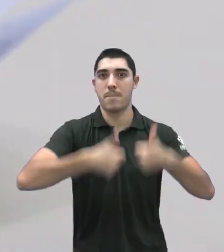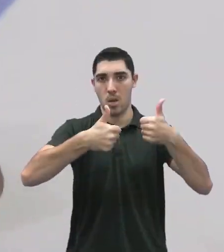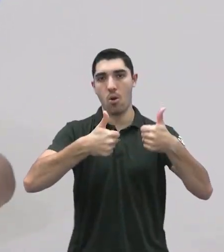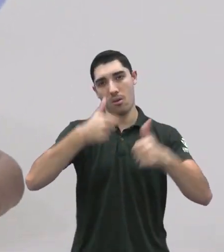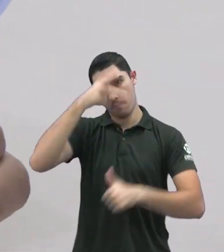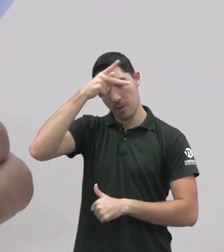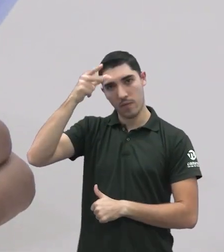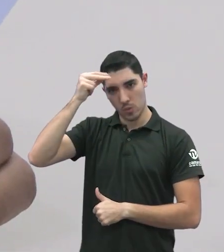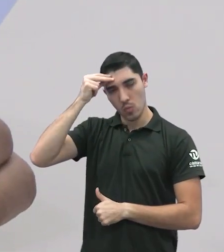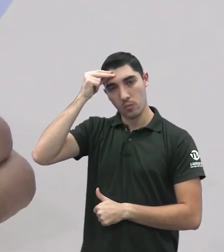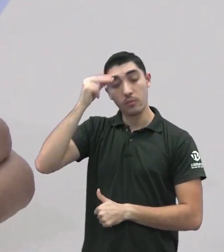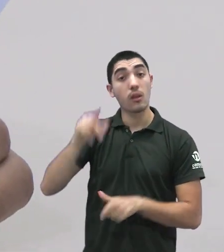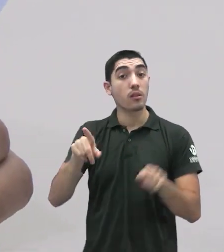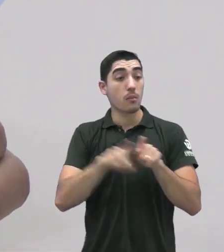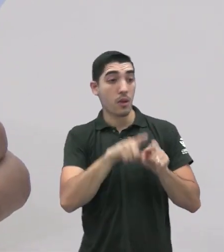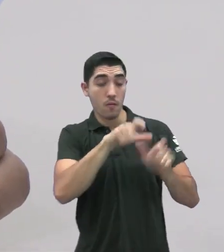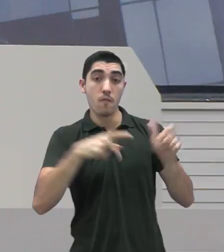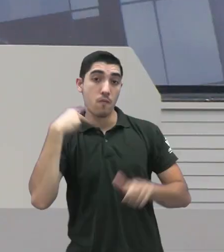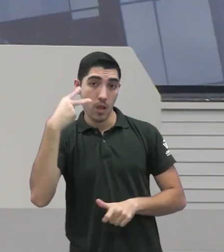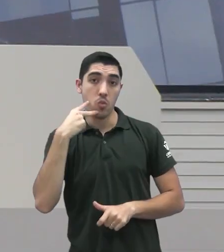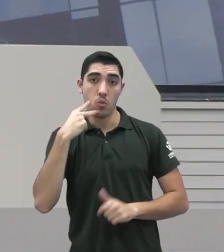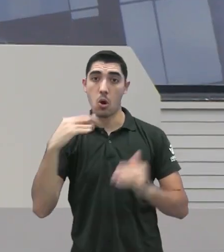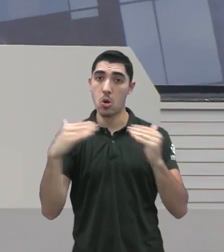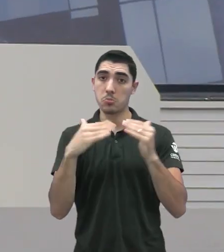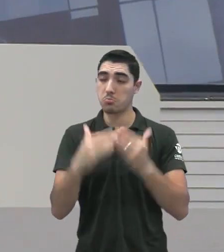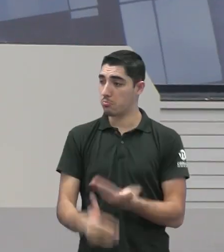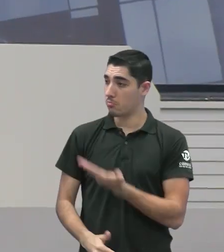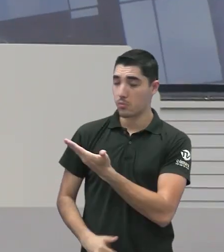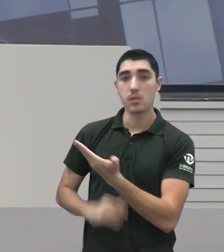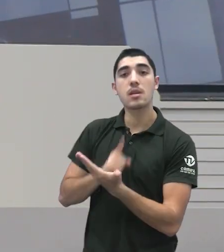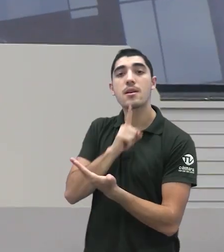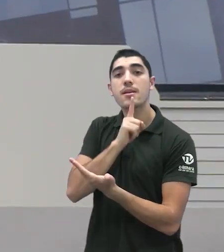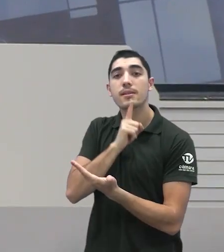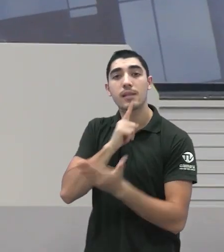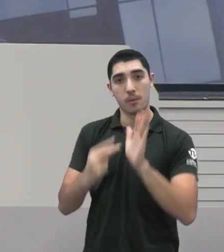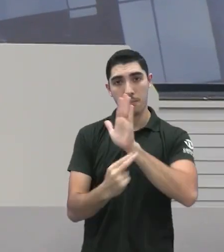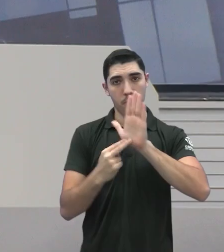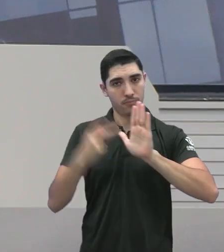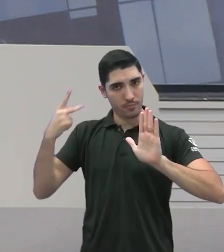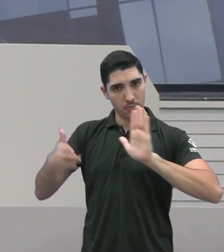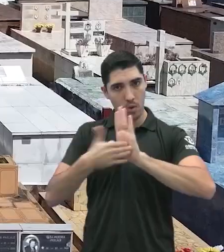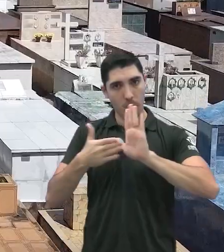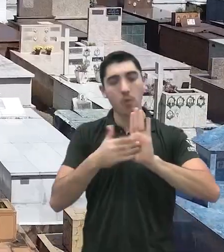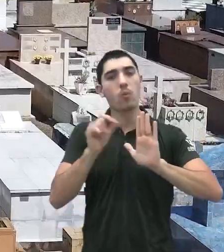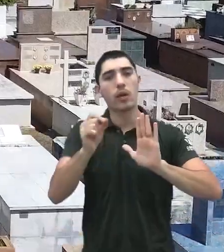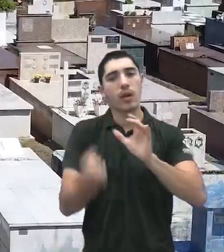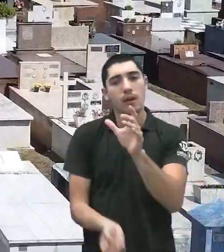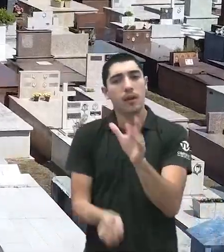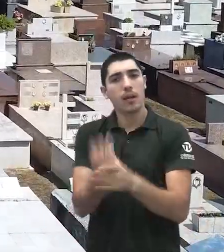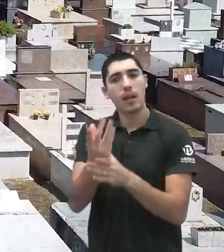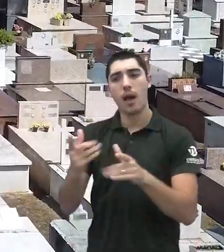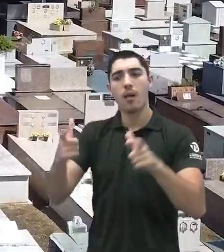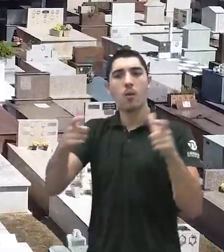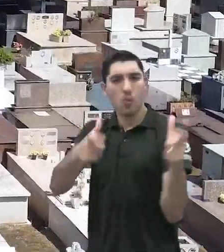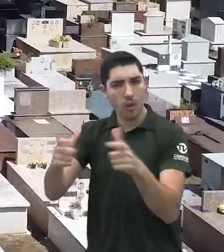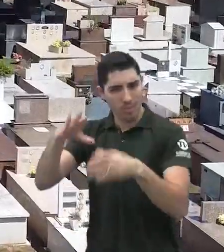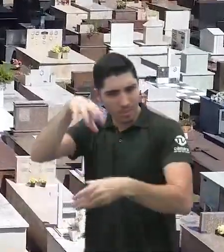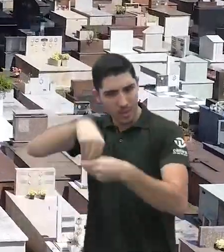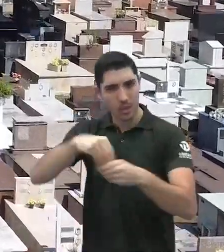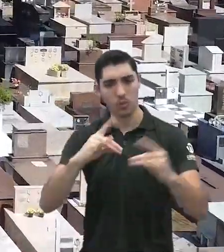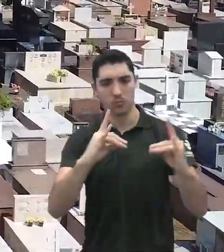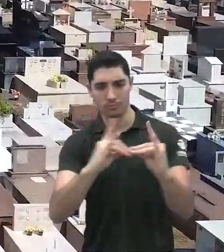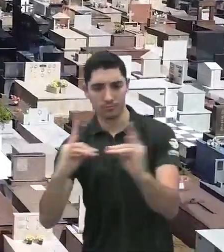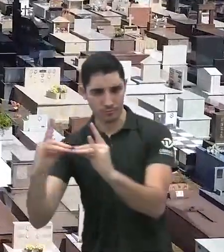públicos. Os parlamentares também votaram favoráveis ao projeto do vereador Sérgio Camargo, que autoriza a criação de um memorial em cemitérios